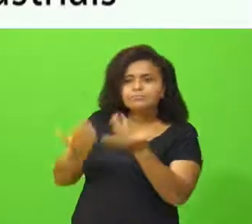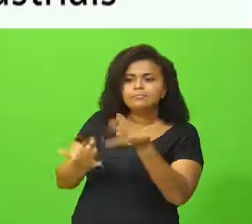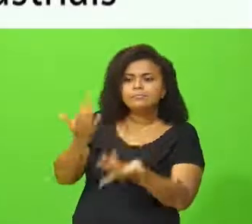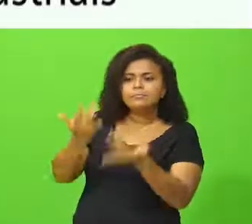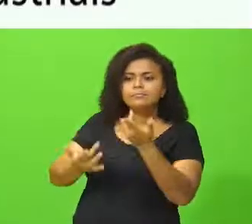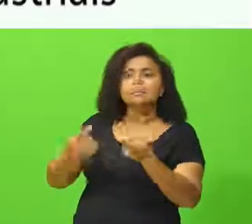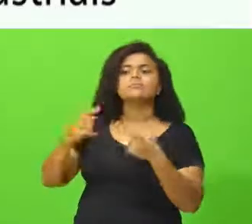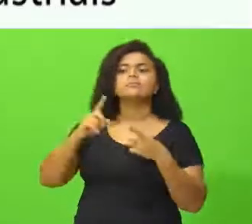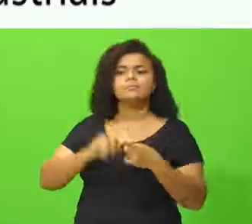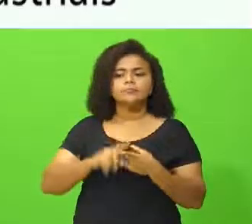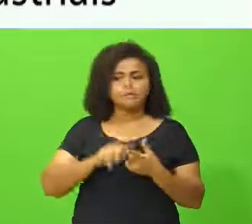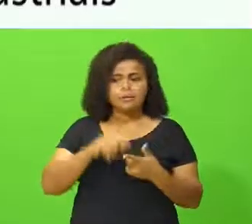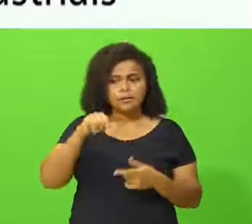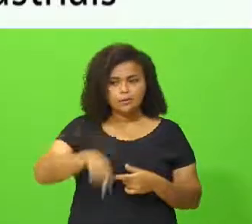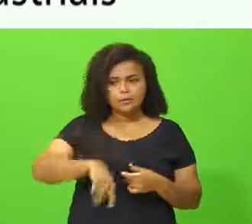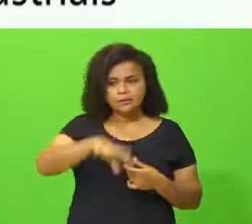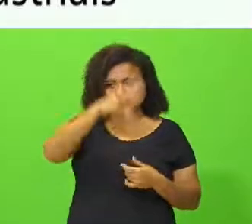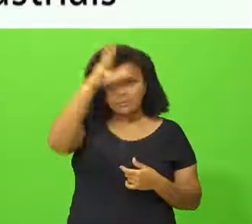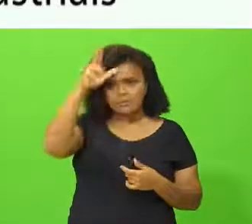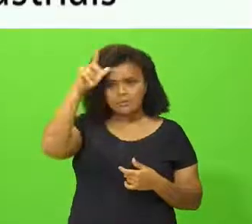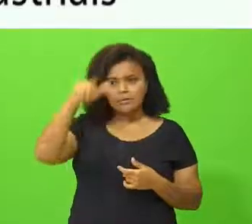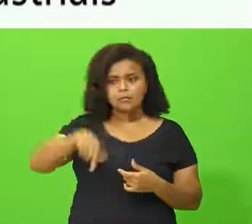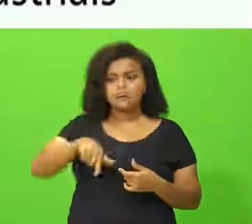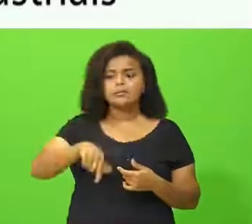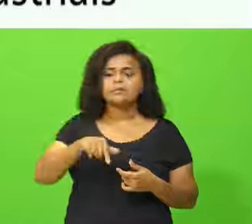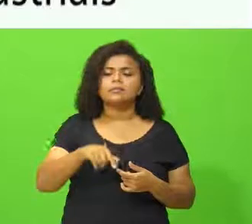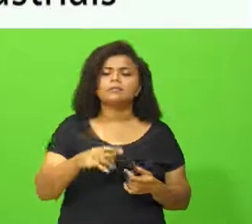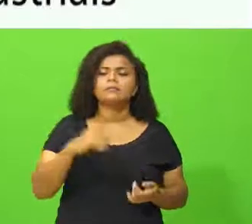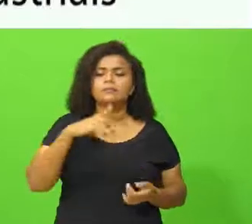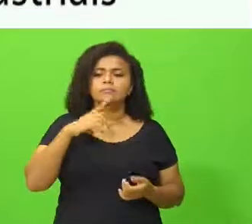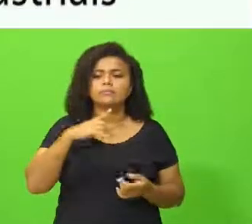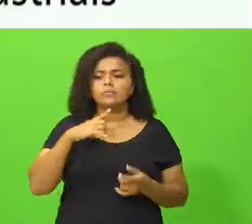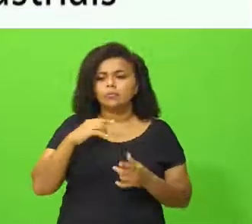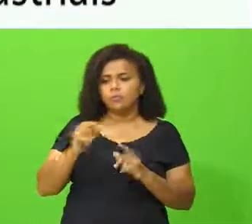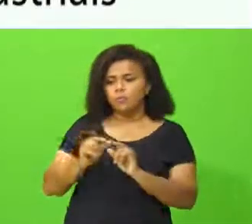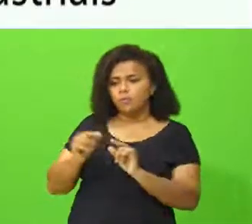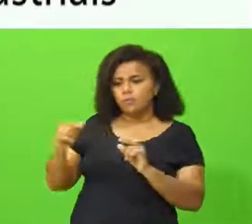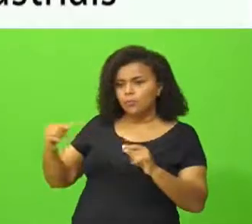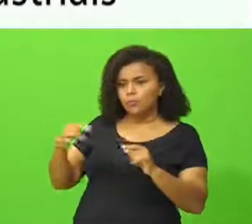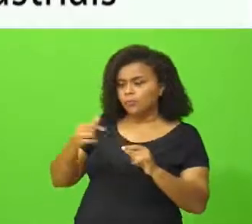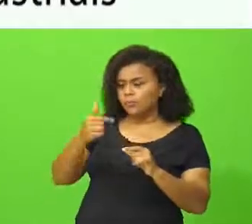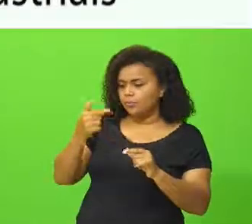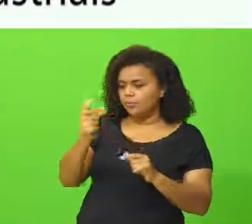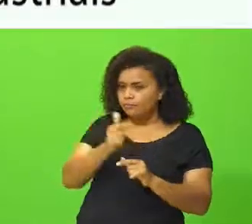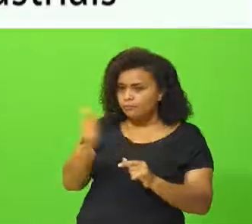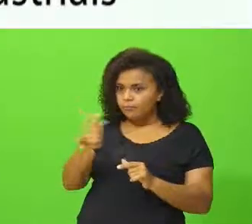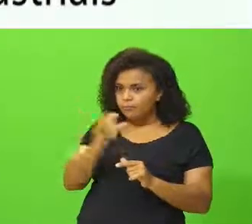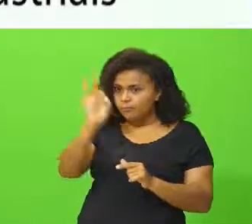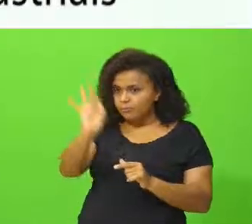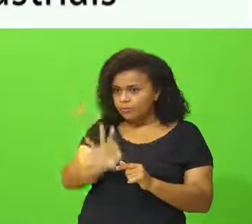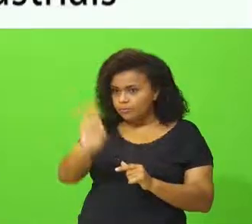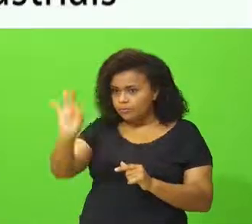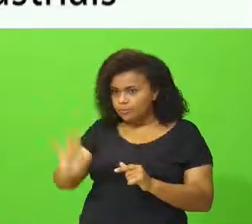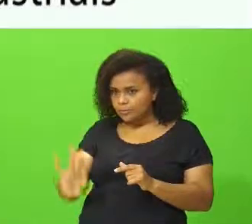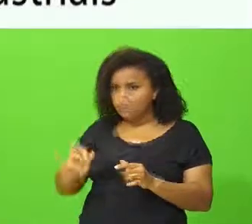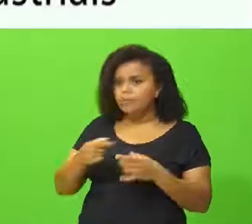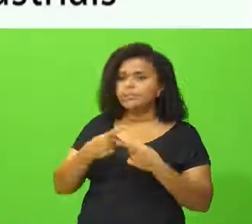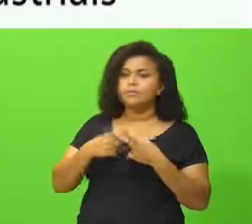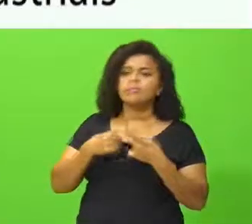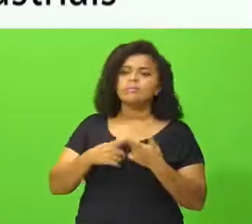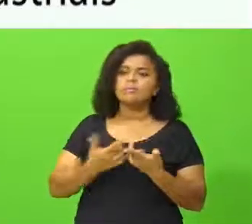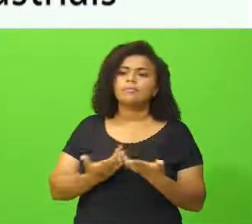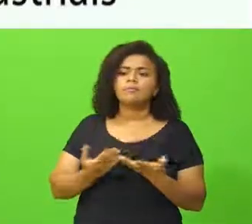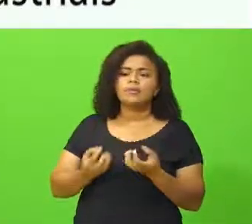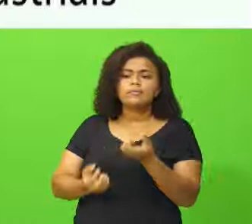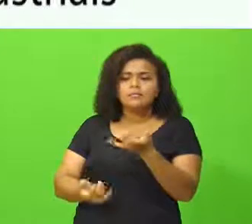na região amazônica. Vem um outro percentual bastante significativo, que é da queima de combustíveis fósseis. Falei há